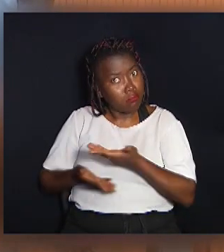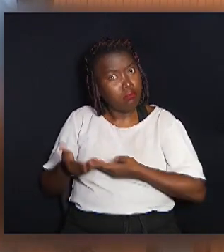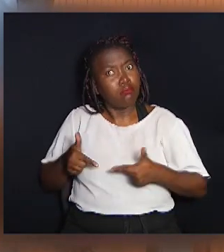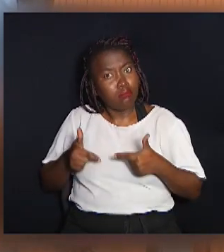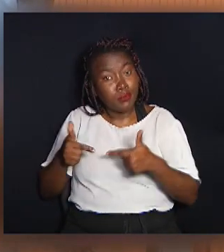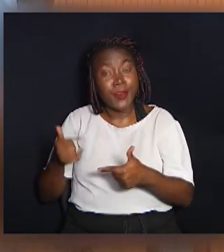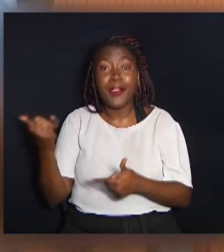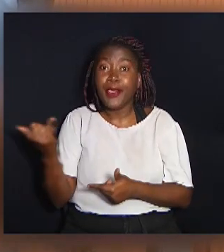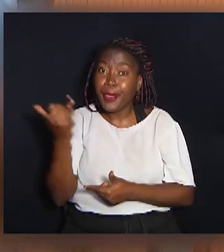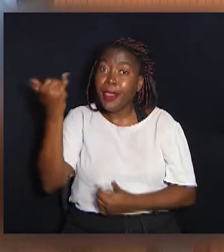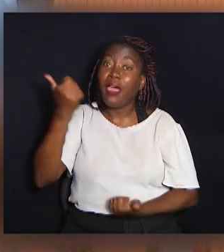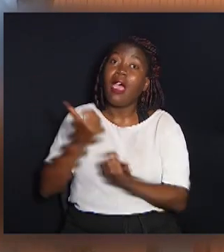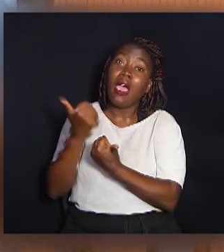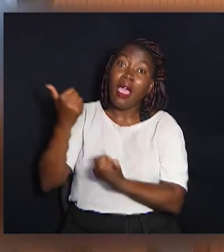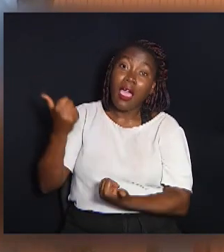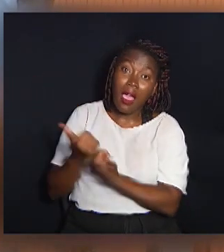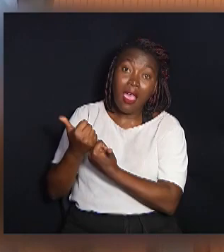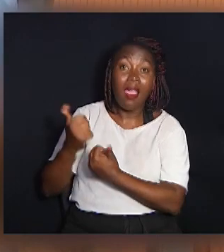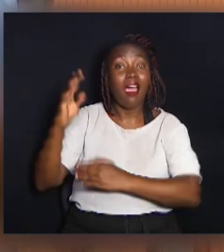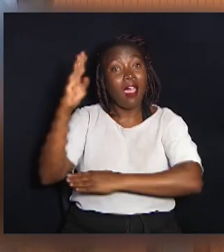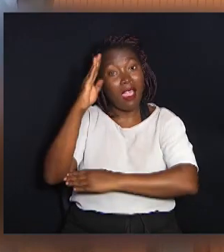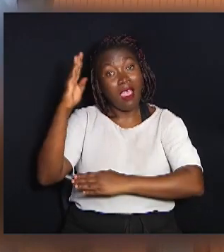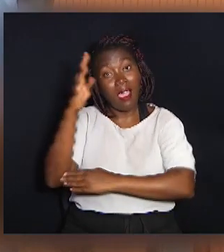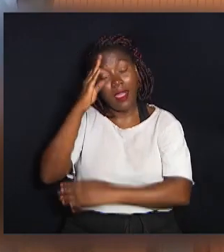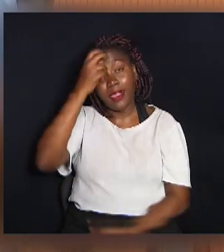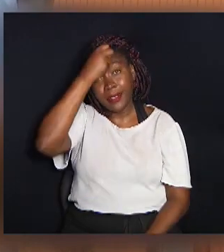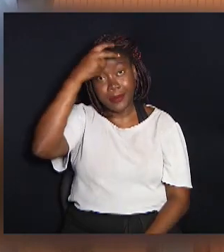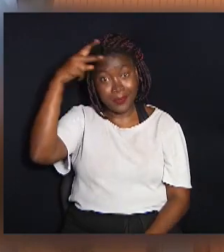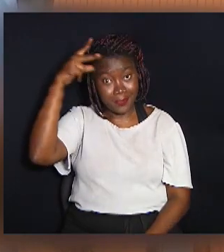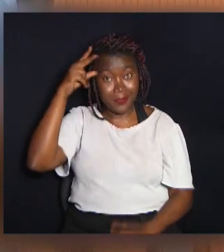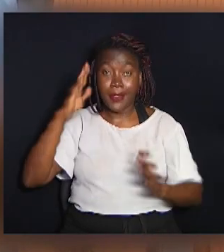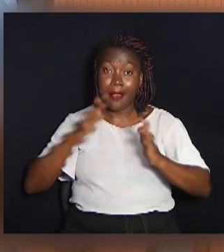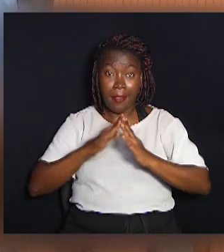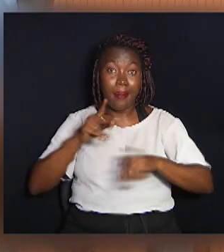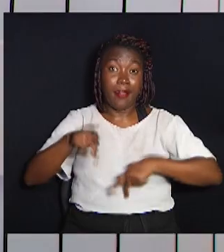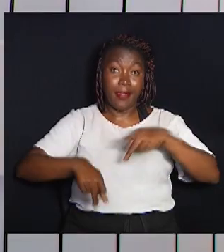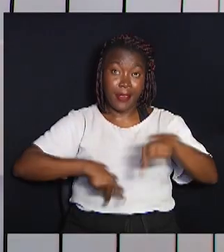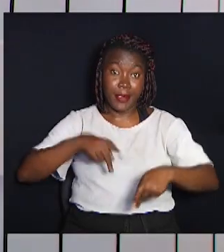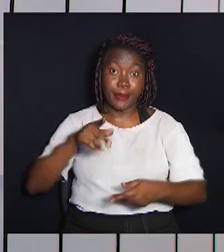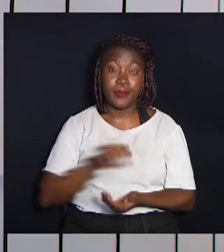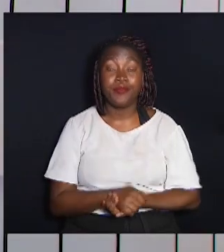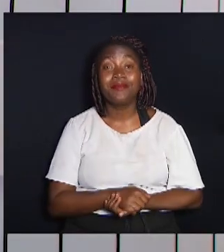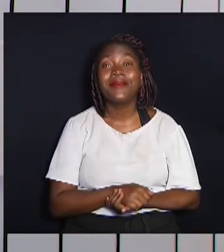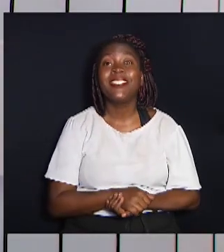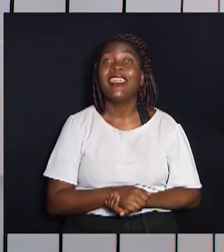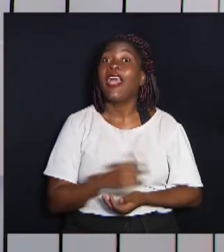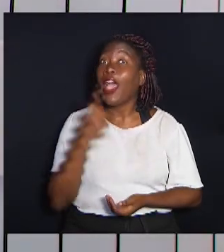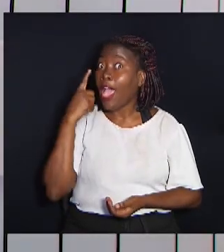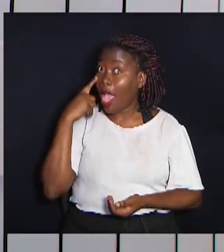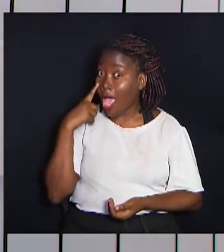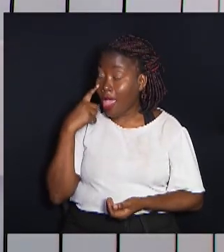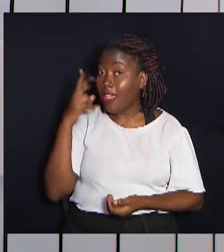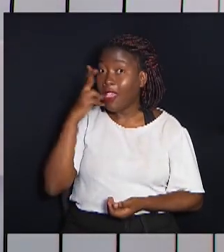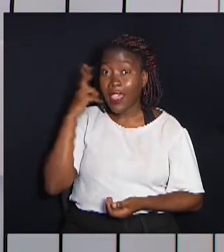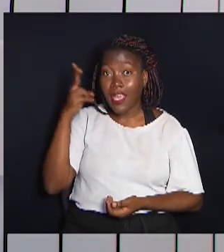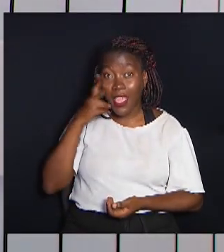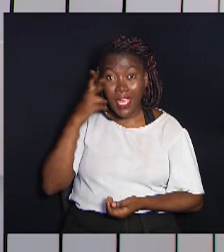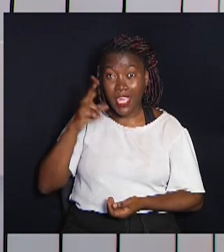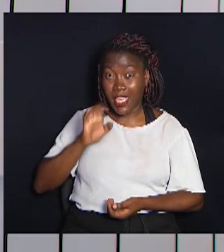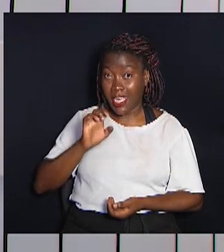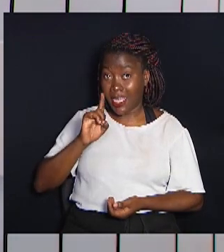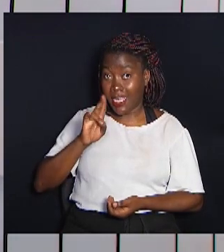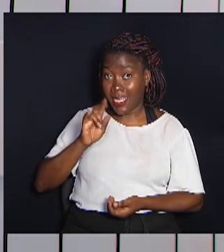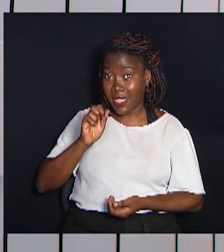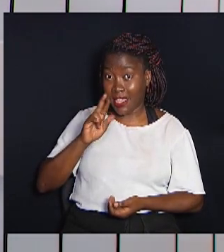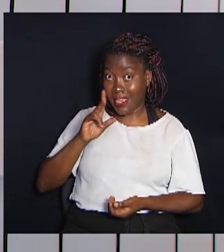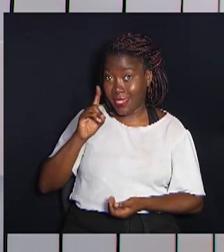aqui com a Câmara Municipal de Campinas, né, que é a Casa do Povo. E olha só, o vereador Eduardo Magoga protocolou